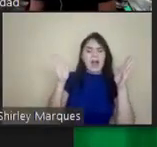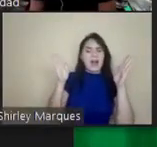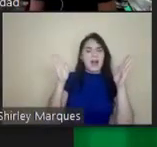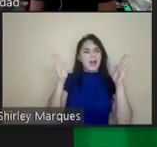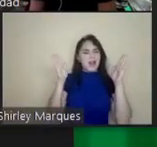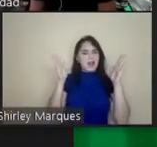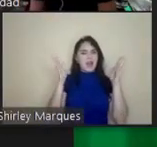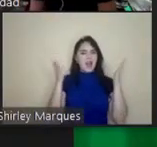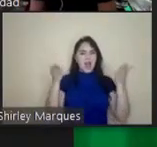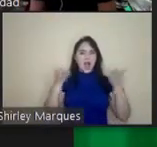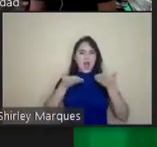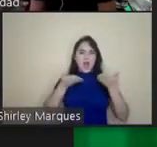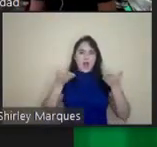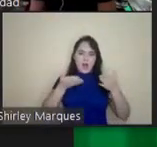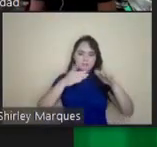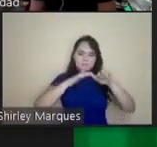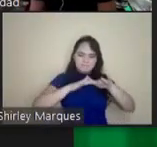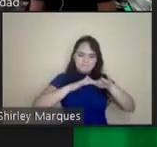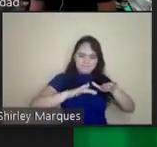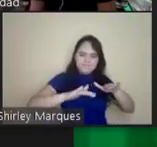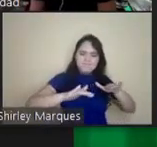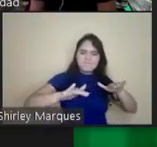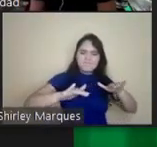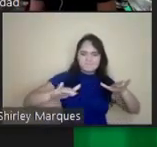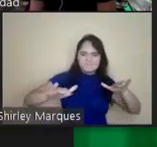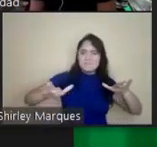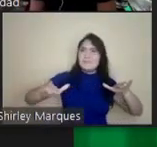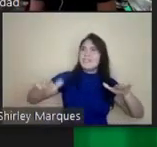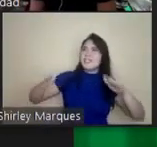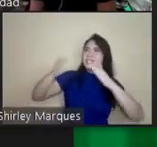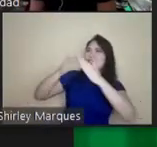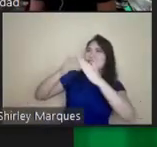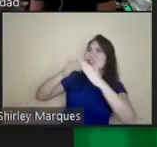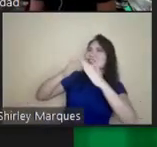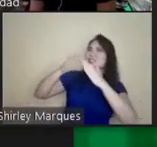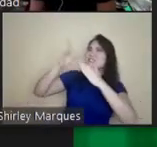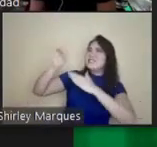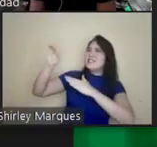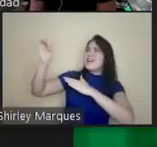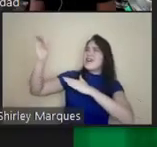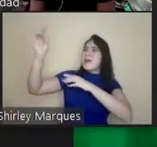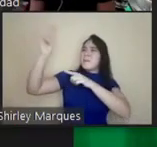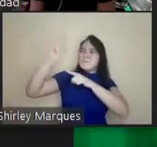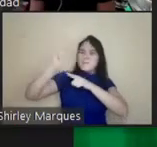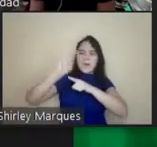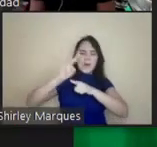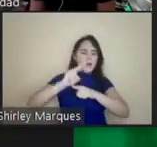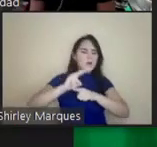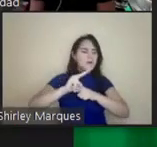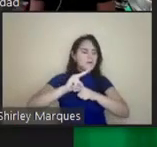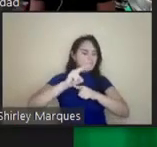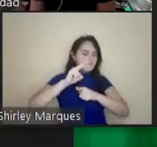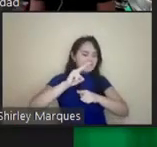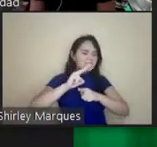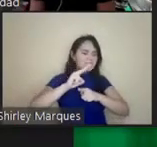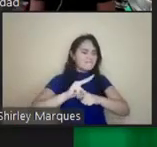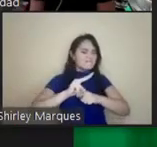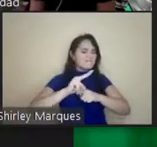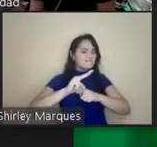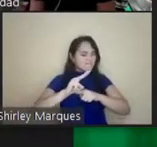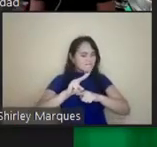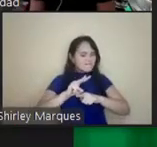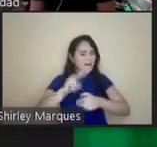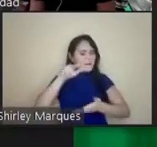vez desse chão, chama Deus, que só Deus para nos ajudar a